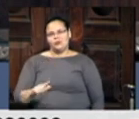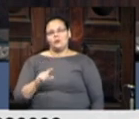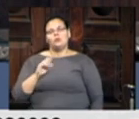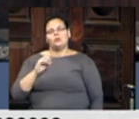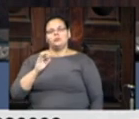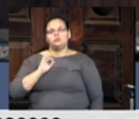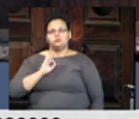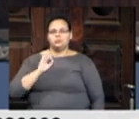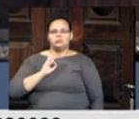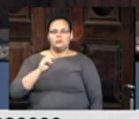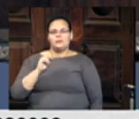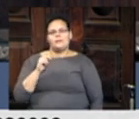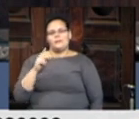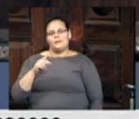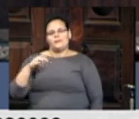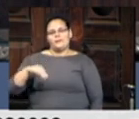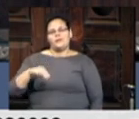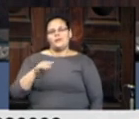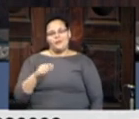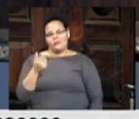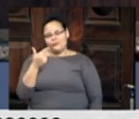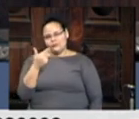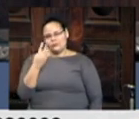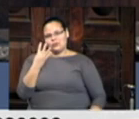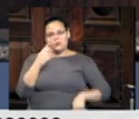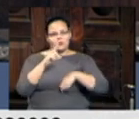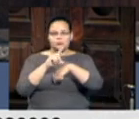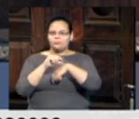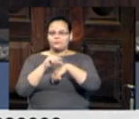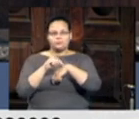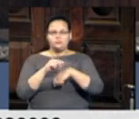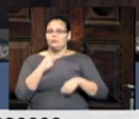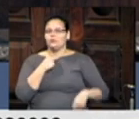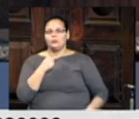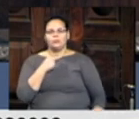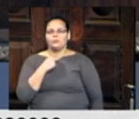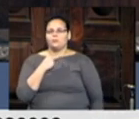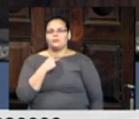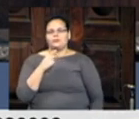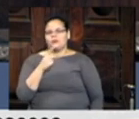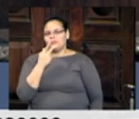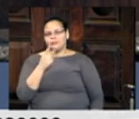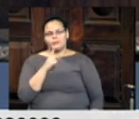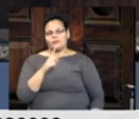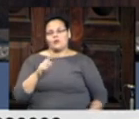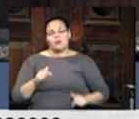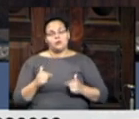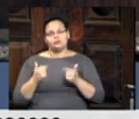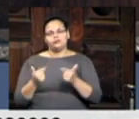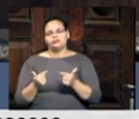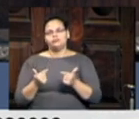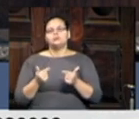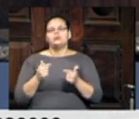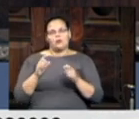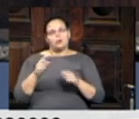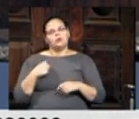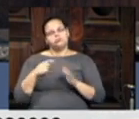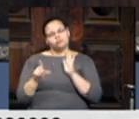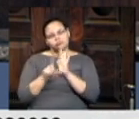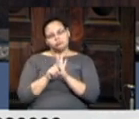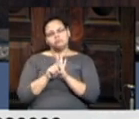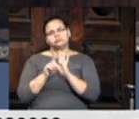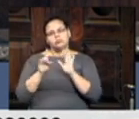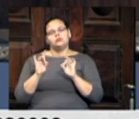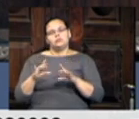militar, ele está de serviço 24 horas. Não pode ele se negar a agir no cumprimento da lei